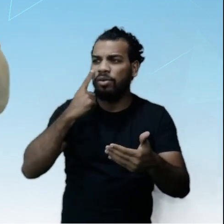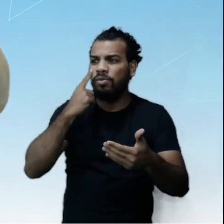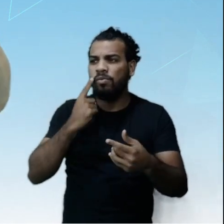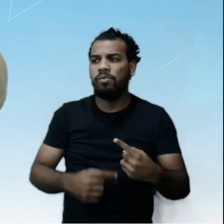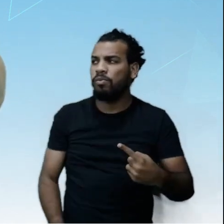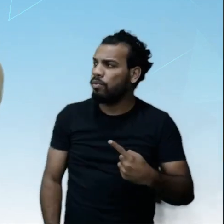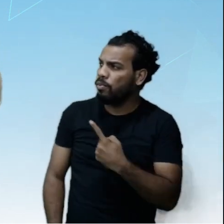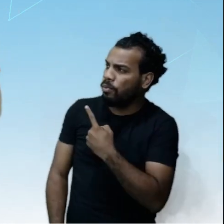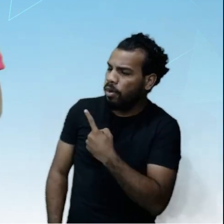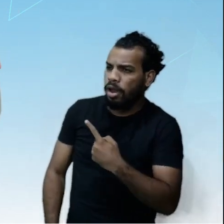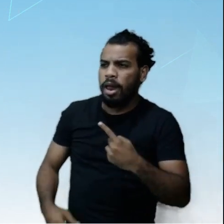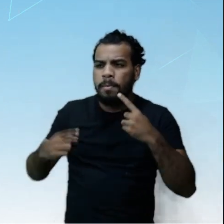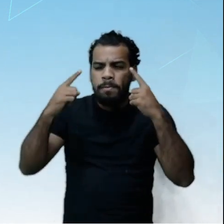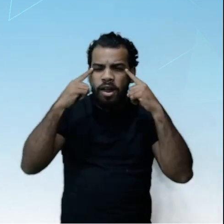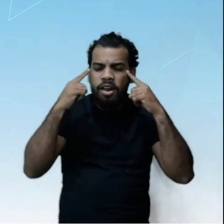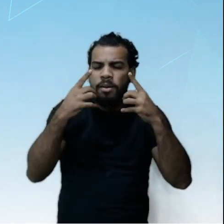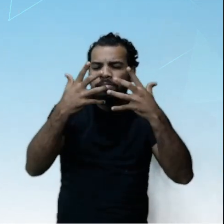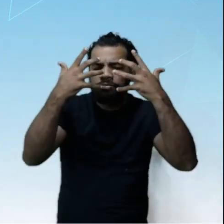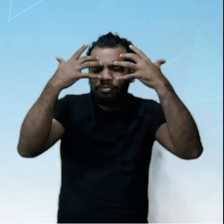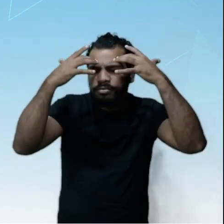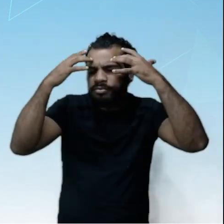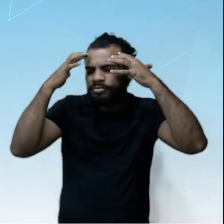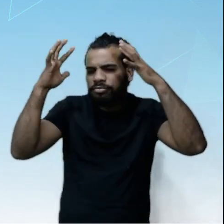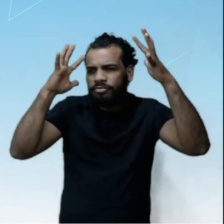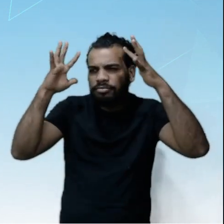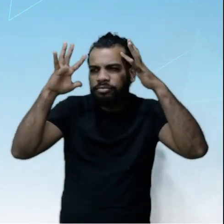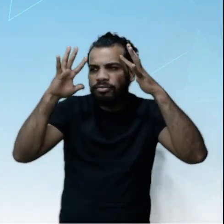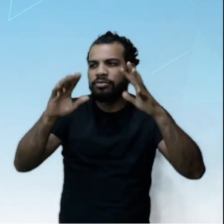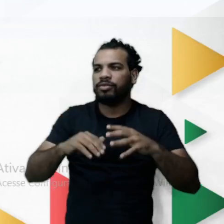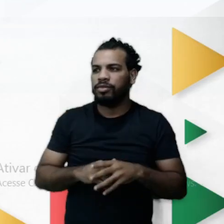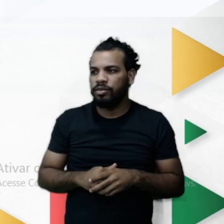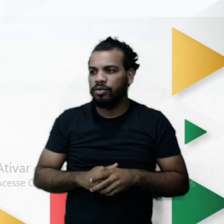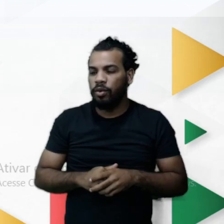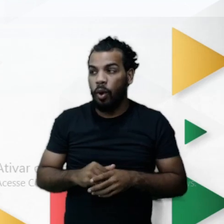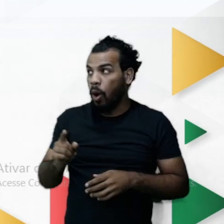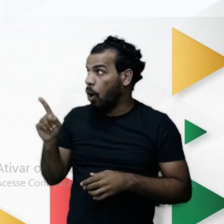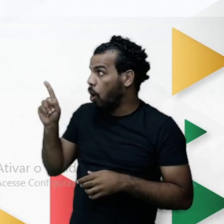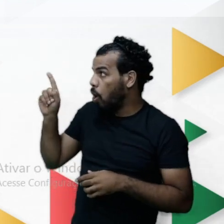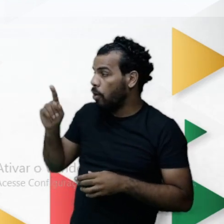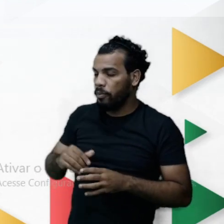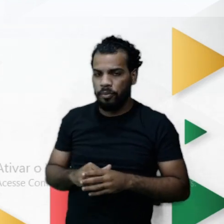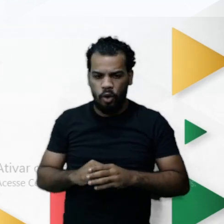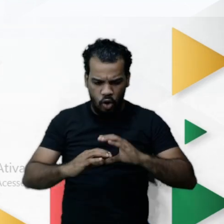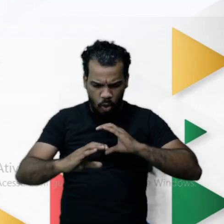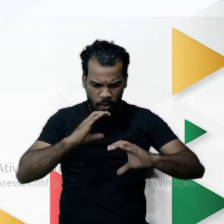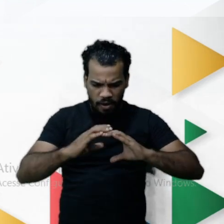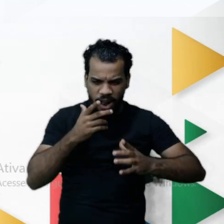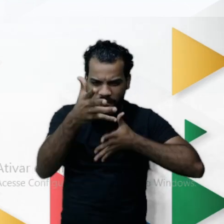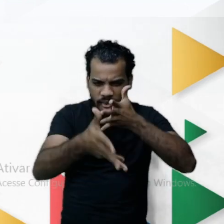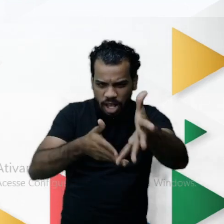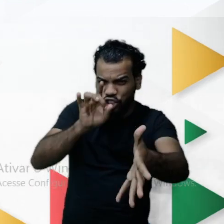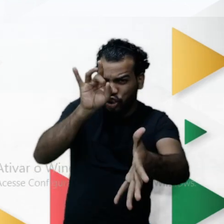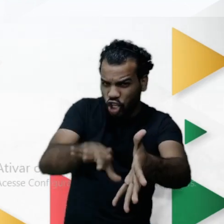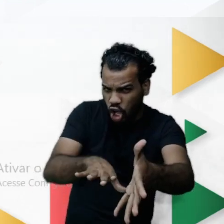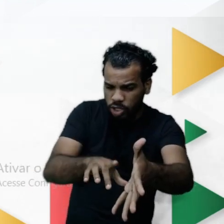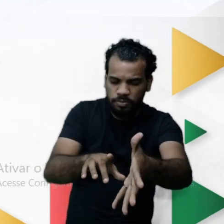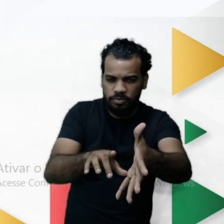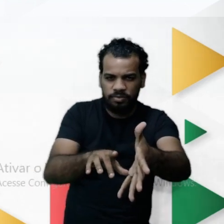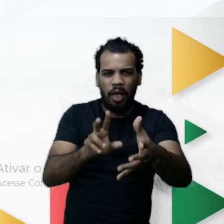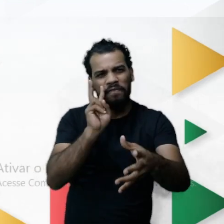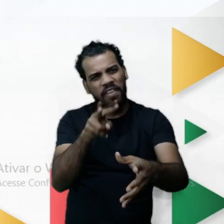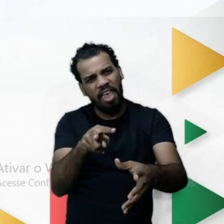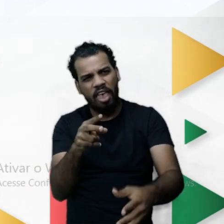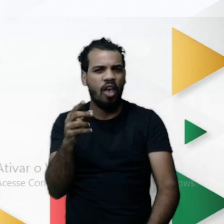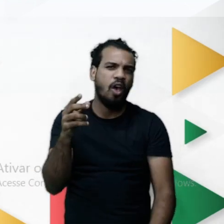nossa reflexão. A reflexão de hoje diz: comunicação não é só falar, ver ou ouvir,